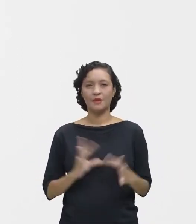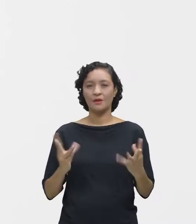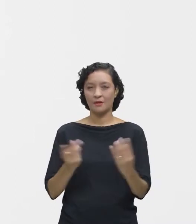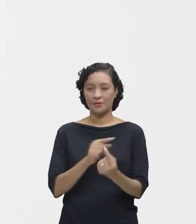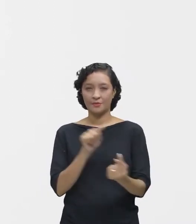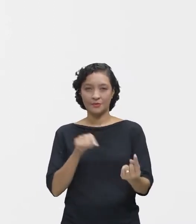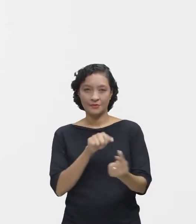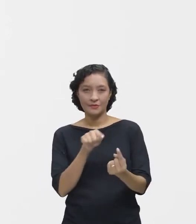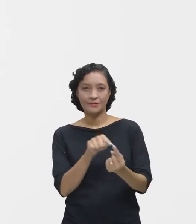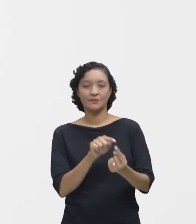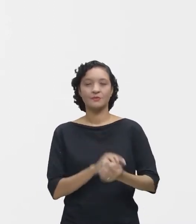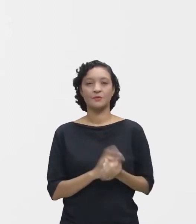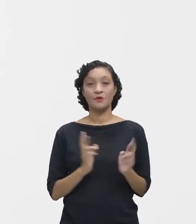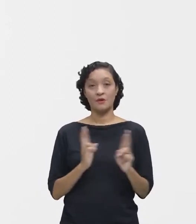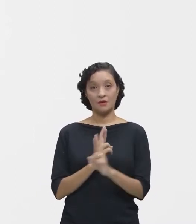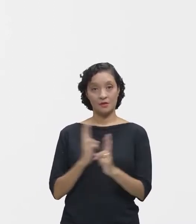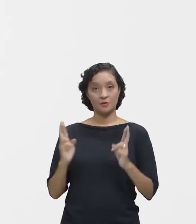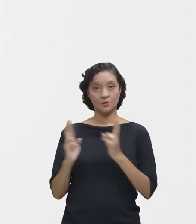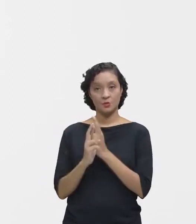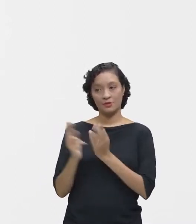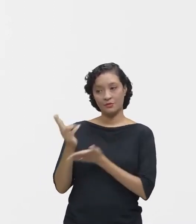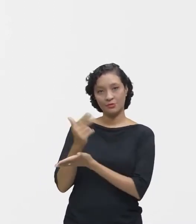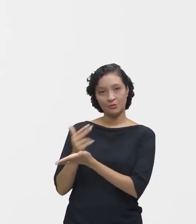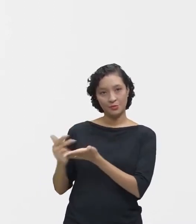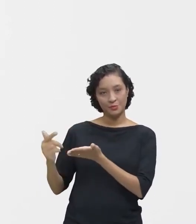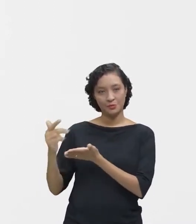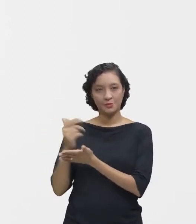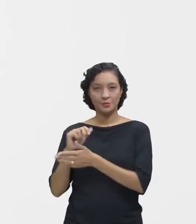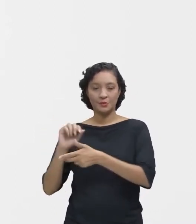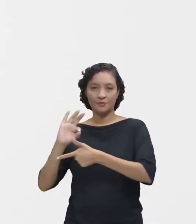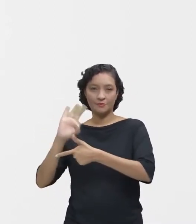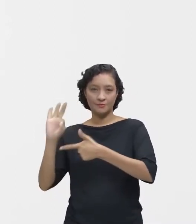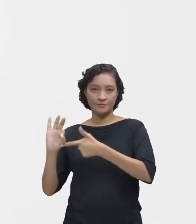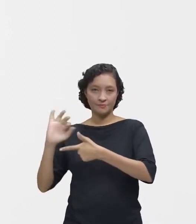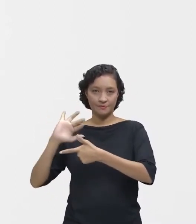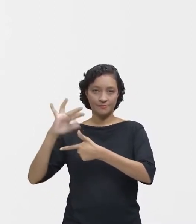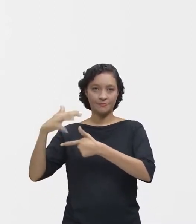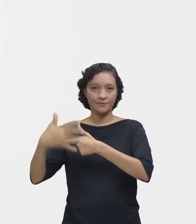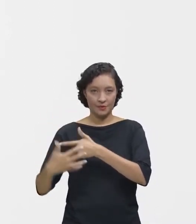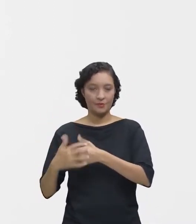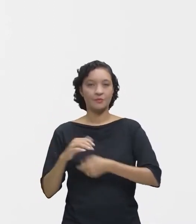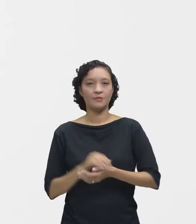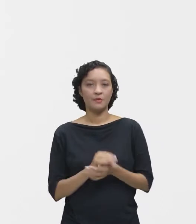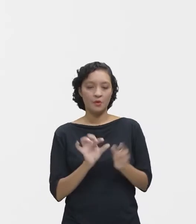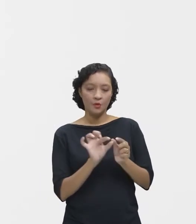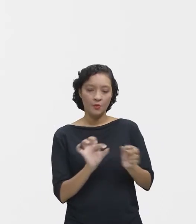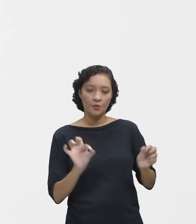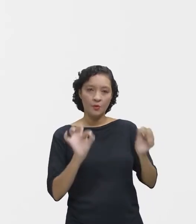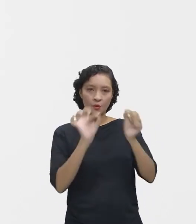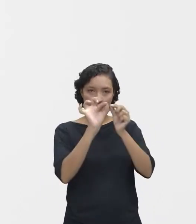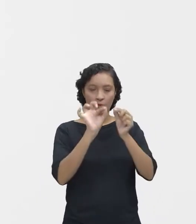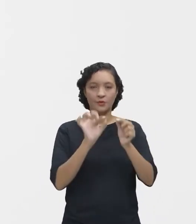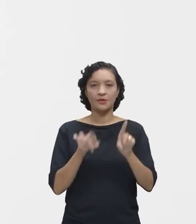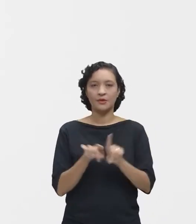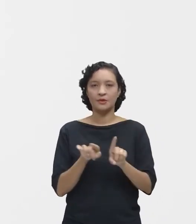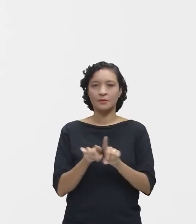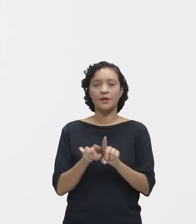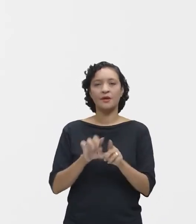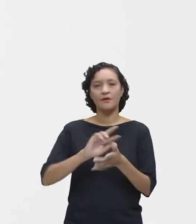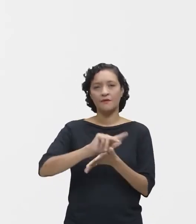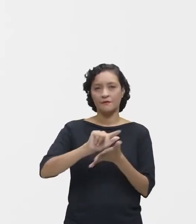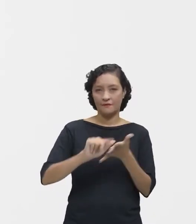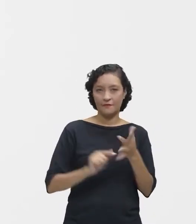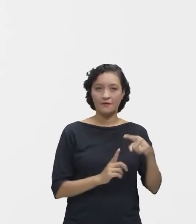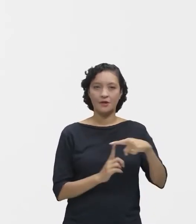Habilidade, relacionar figuras geométricas e espaciais, cones, cilindros, a objetos familiares